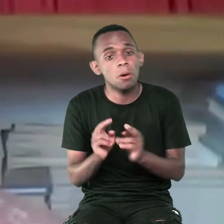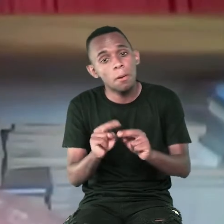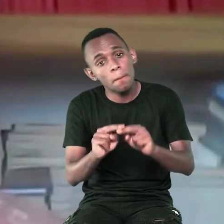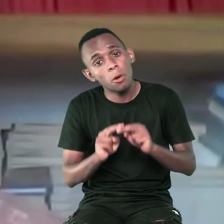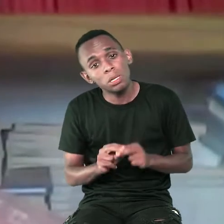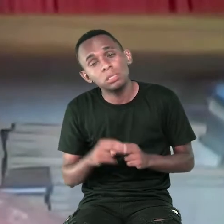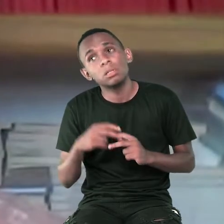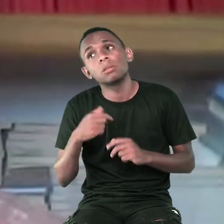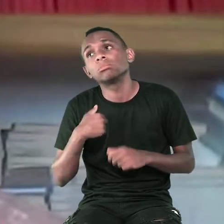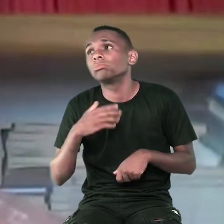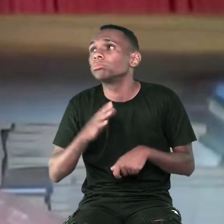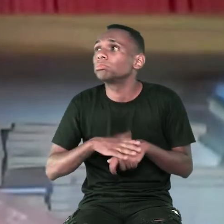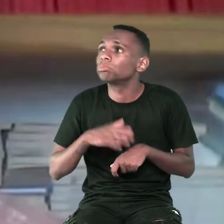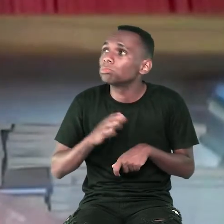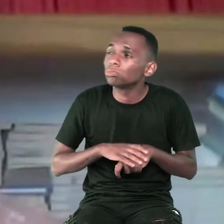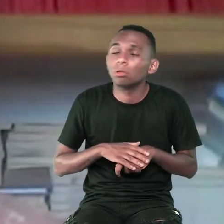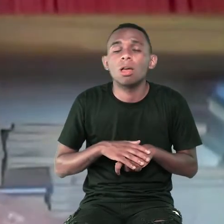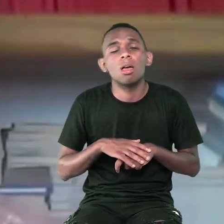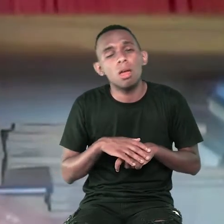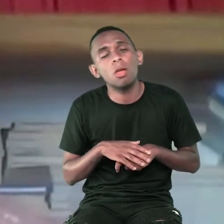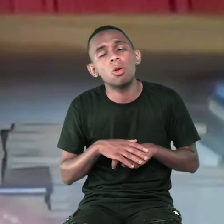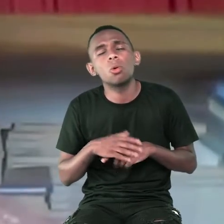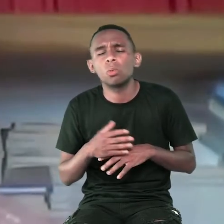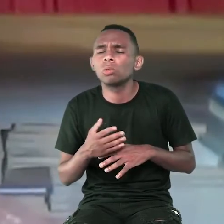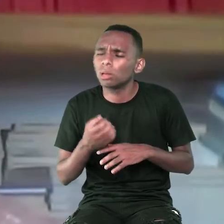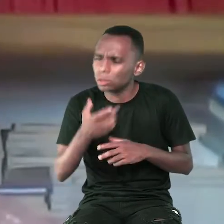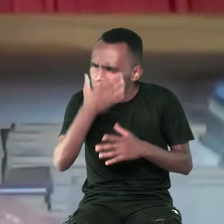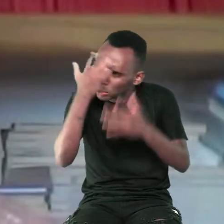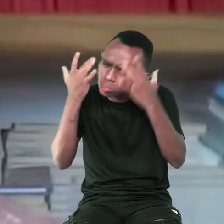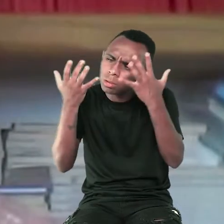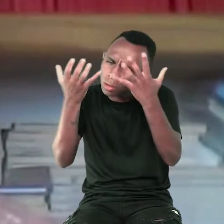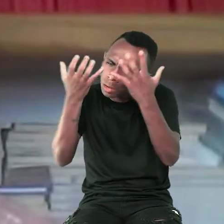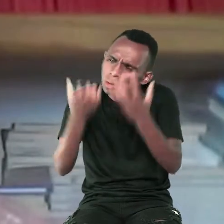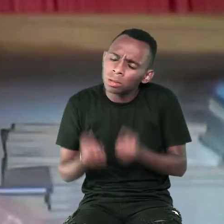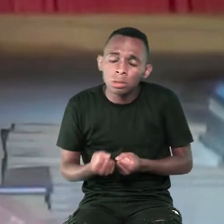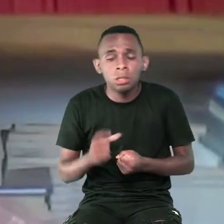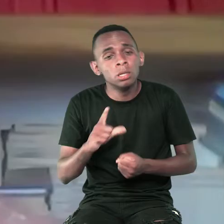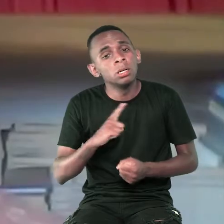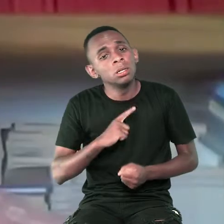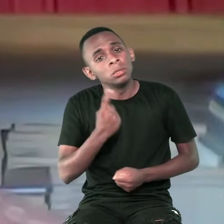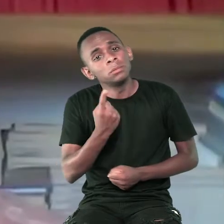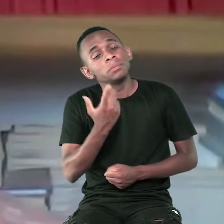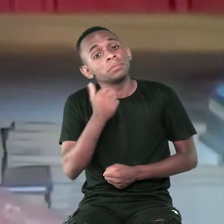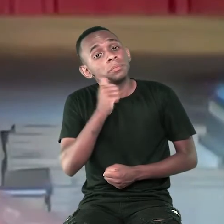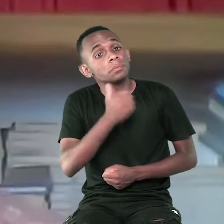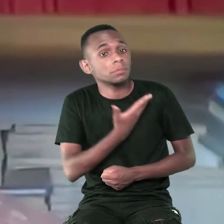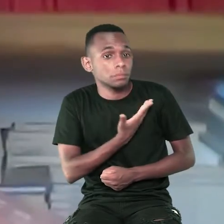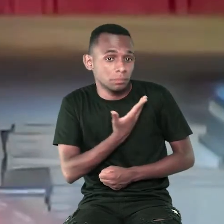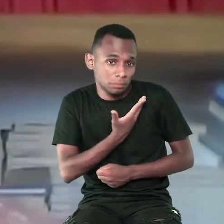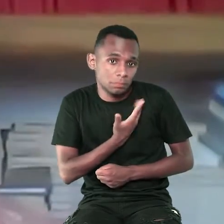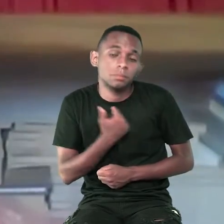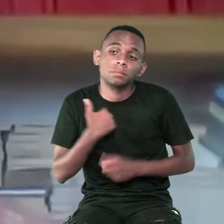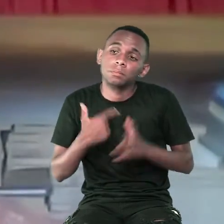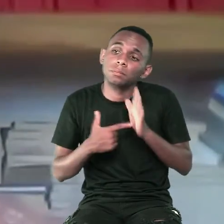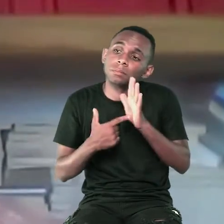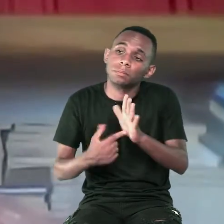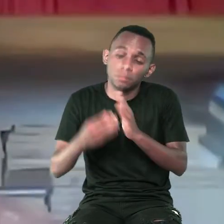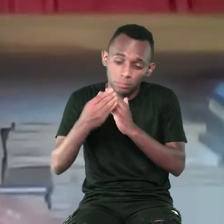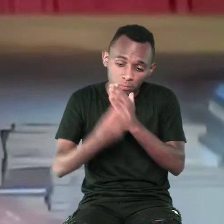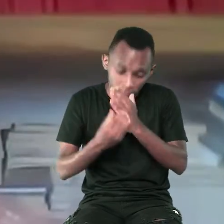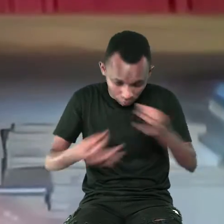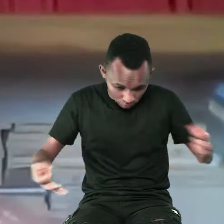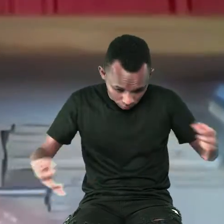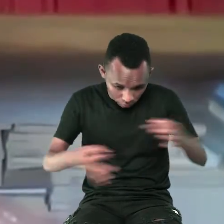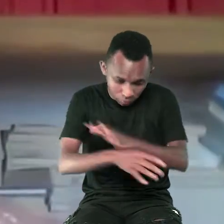eu estou tendo, assim, uma boa aceitação, sabe? Tem uma amiga também que eu mostrei o livro só depois do